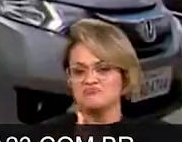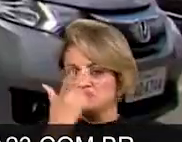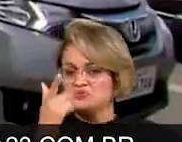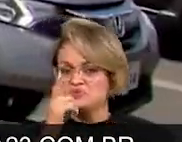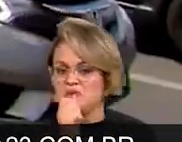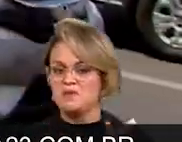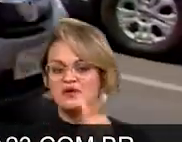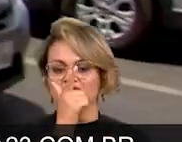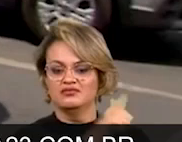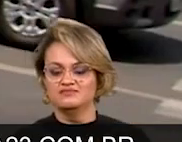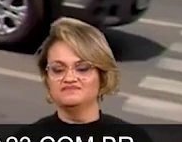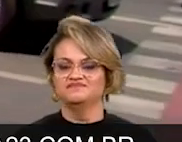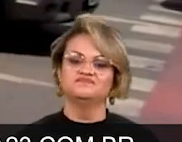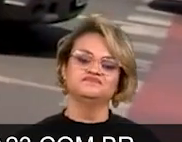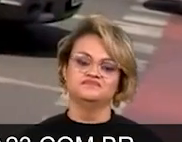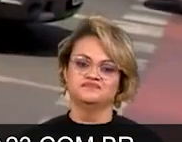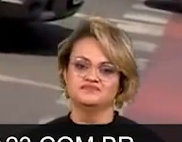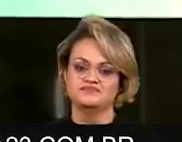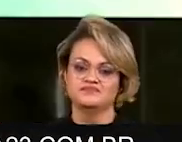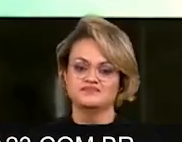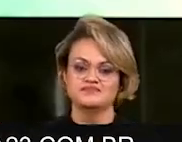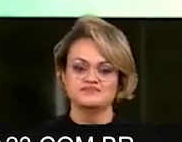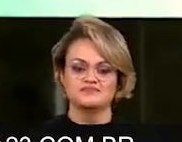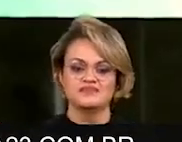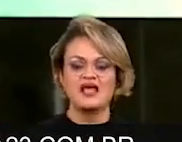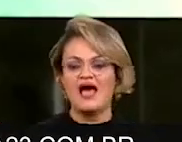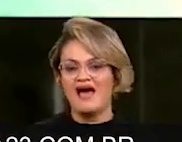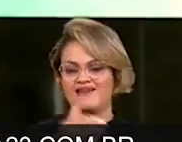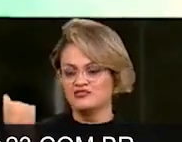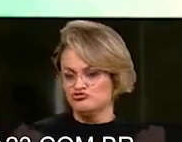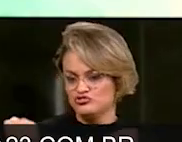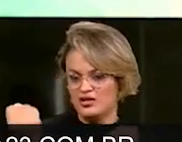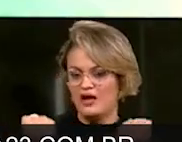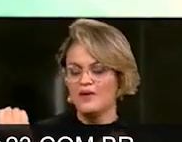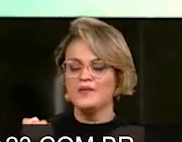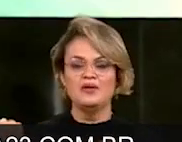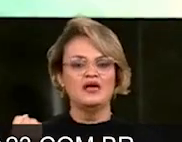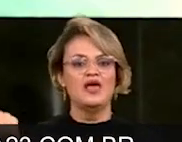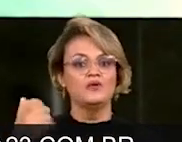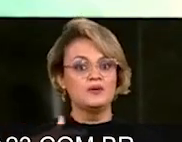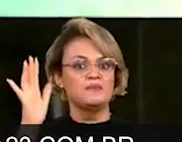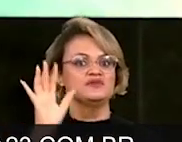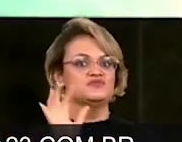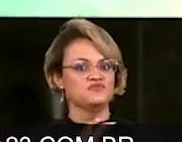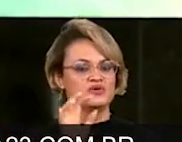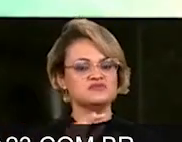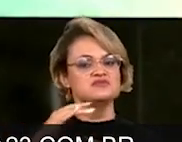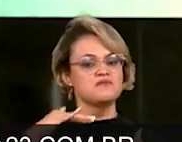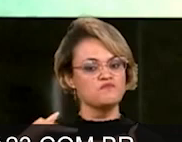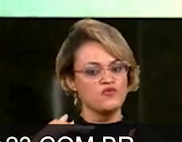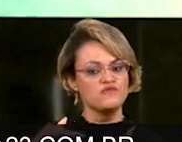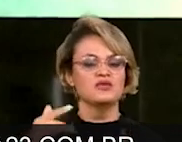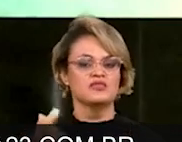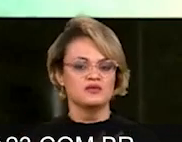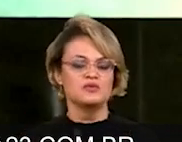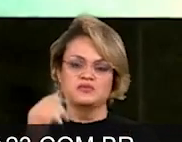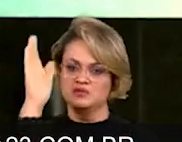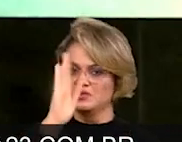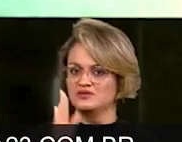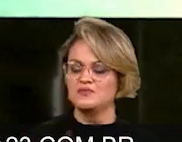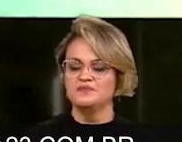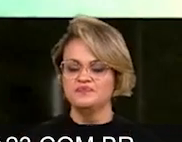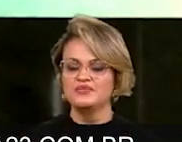população a carros populares. O setor automotivo é um dos que mais impacta e movimenta a economia